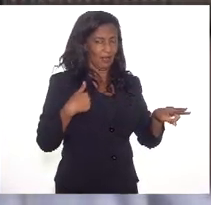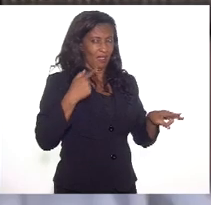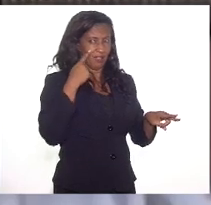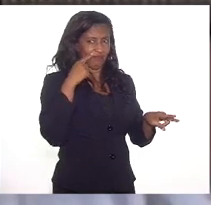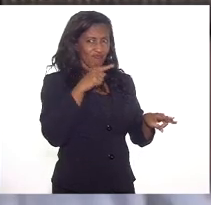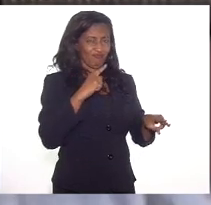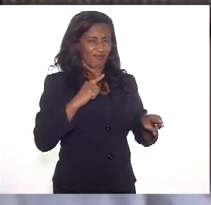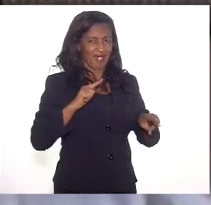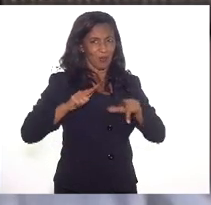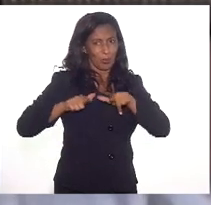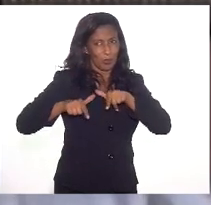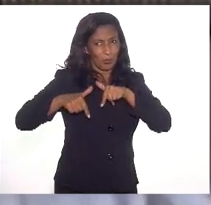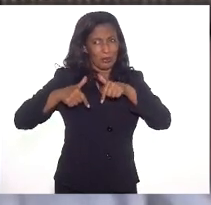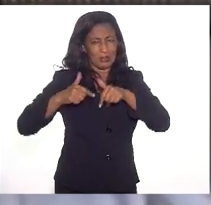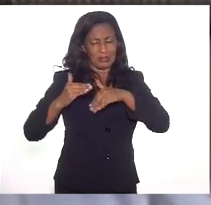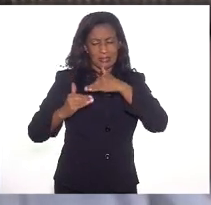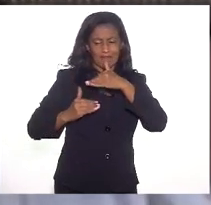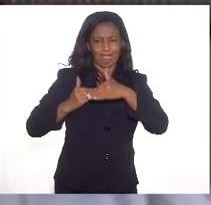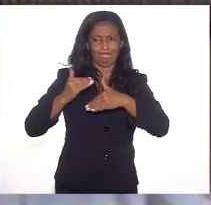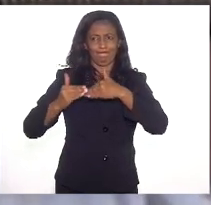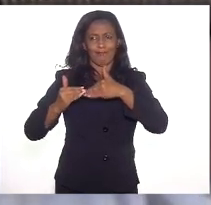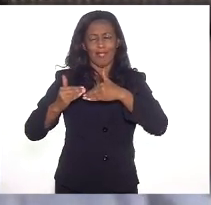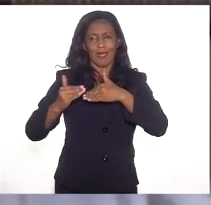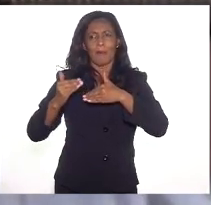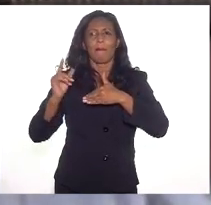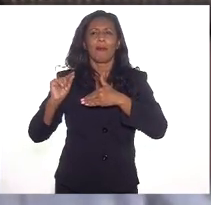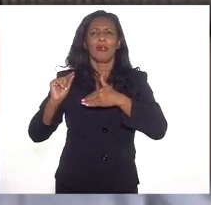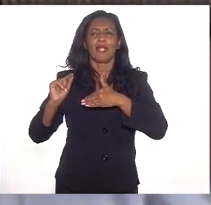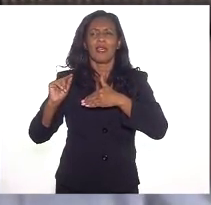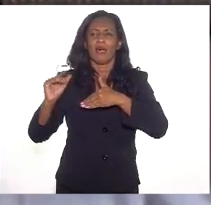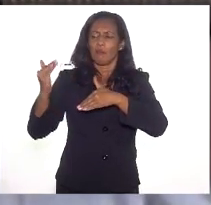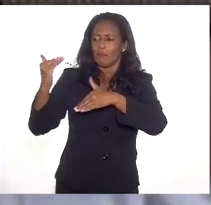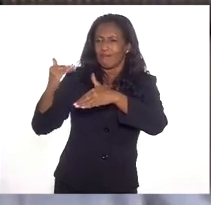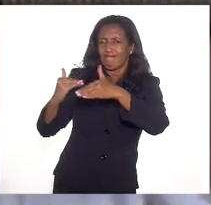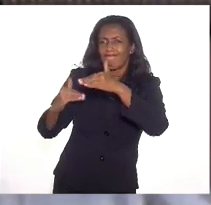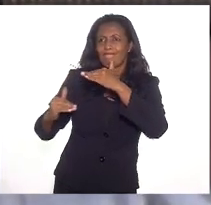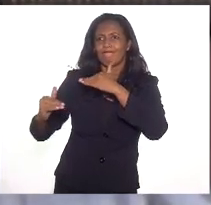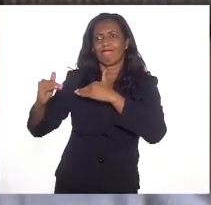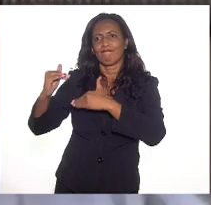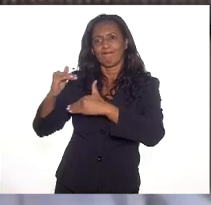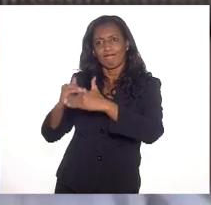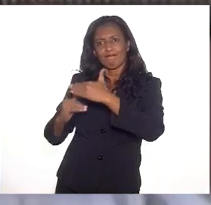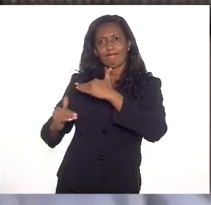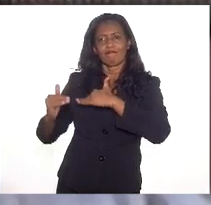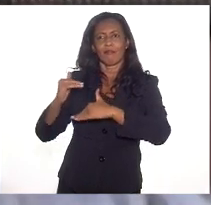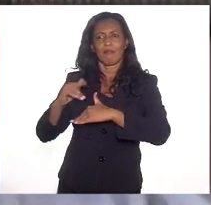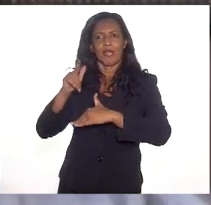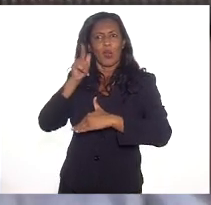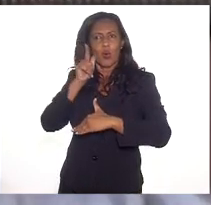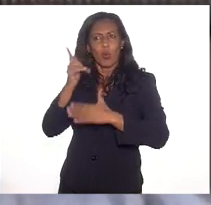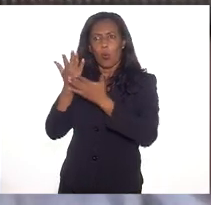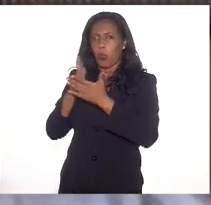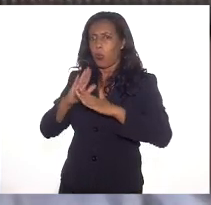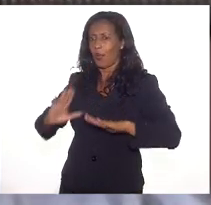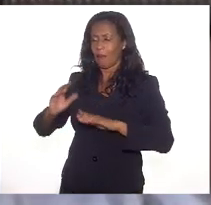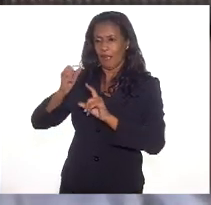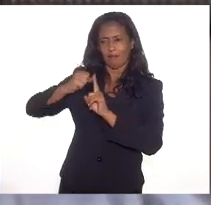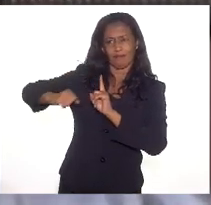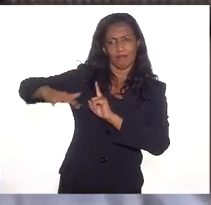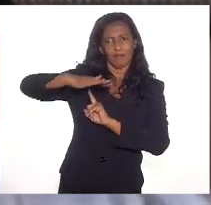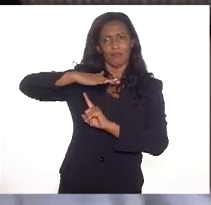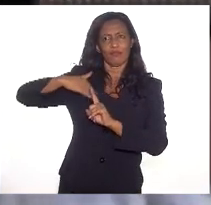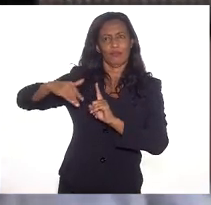construindo ações para reverter, para dirimir, para conseguir aniquilar da sociedade